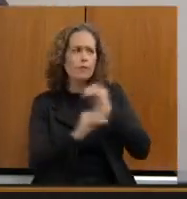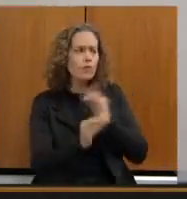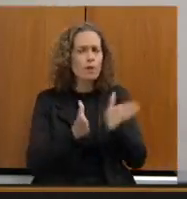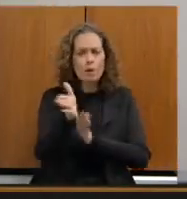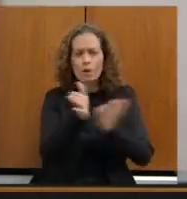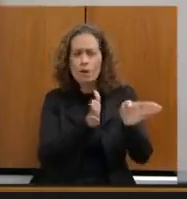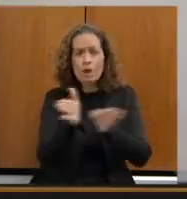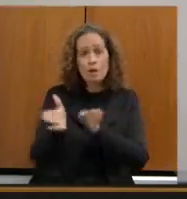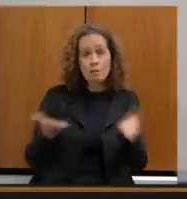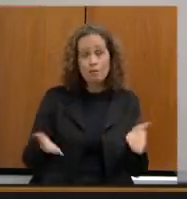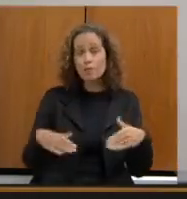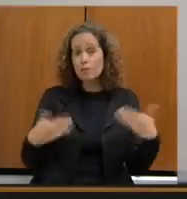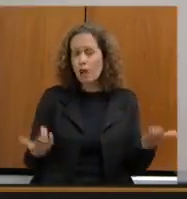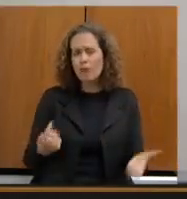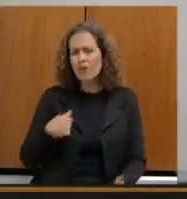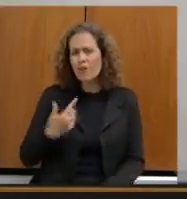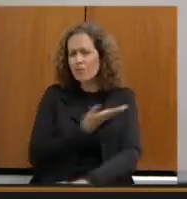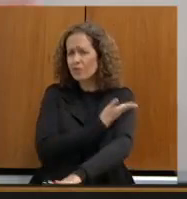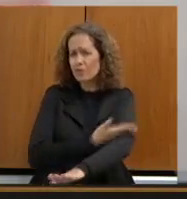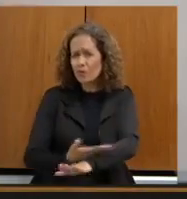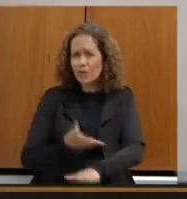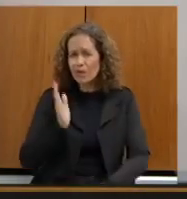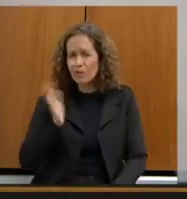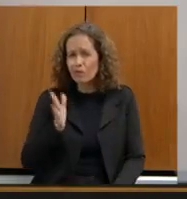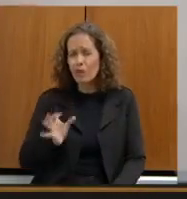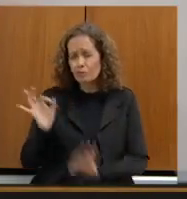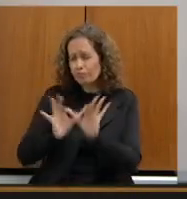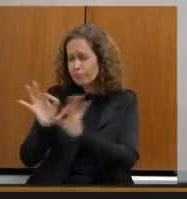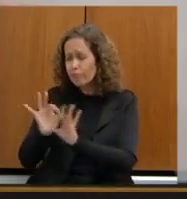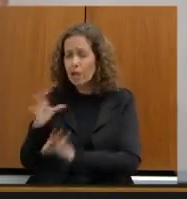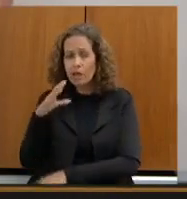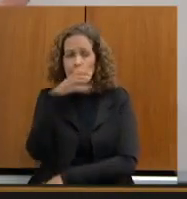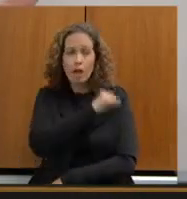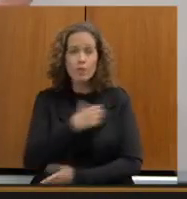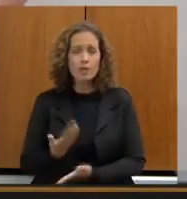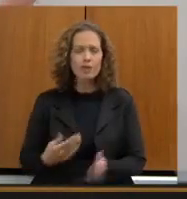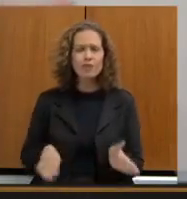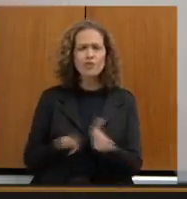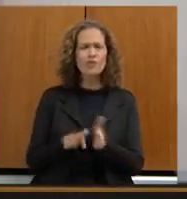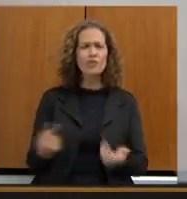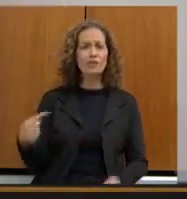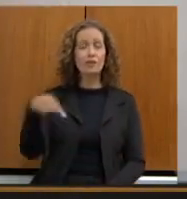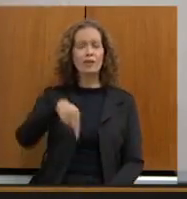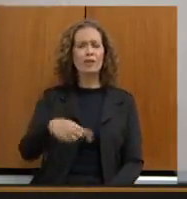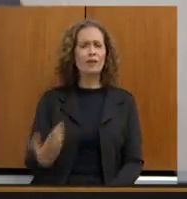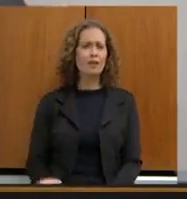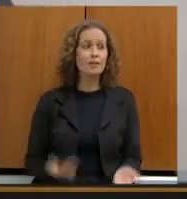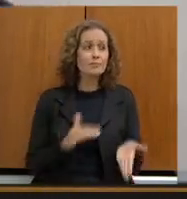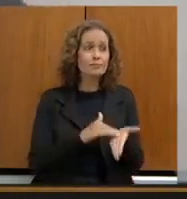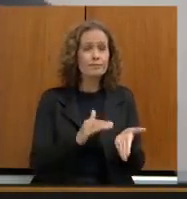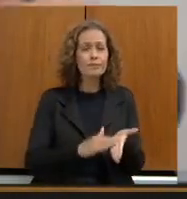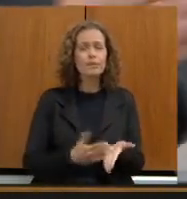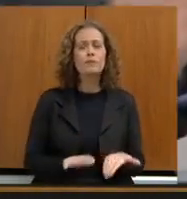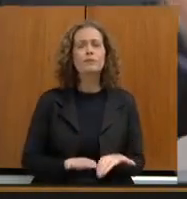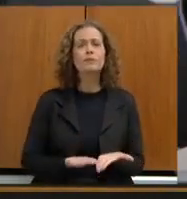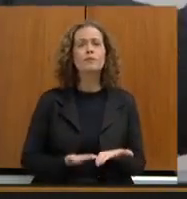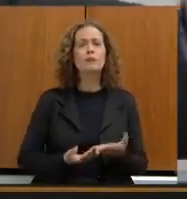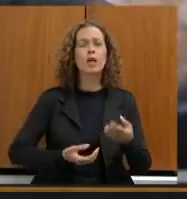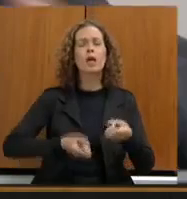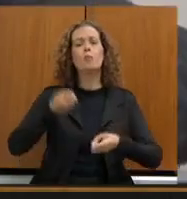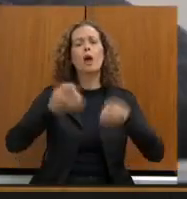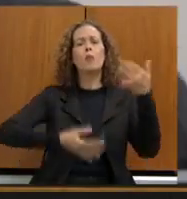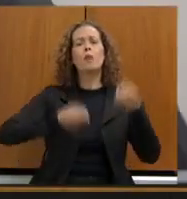então o vídeo um lugar onde se planejar e executar muito rápido quando eu cheguei aqui cheguei tarde quando os debates alongavam